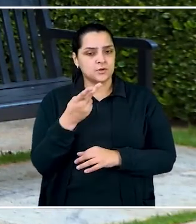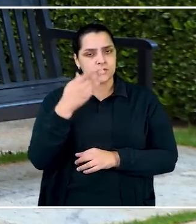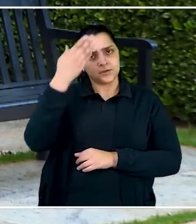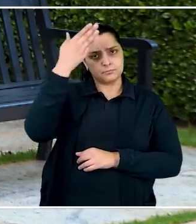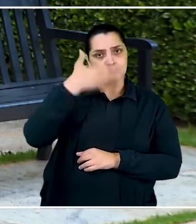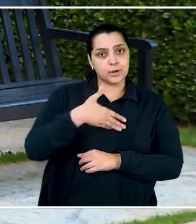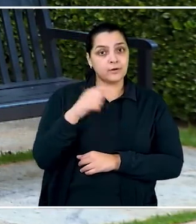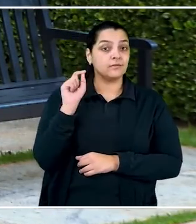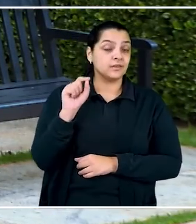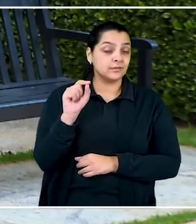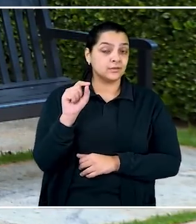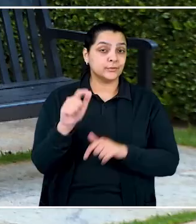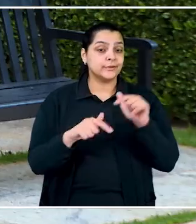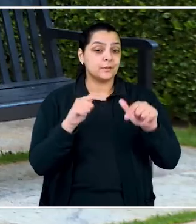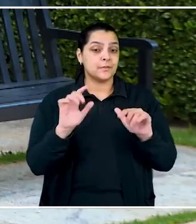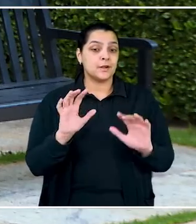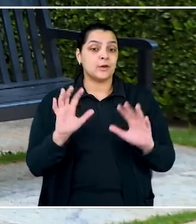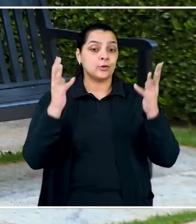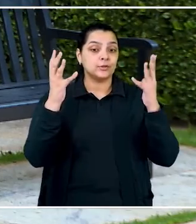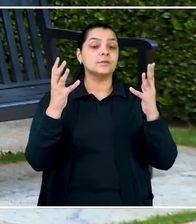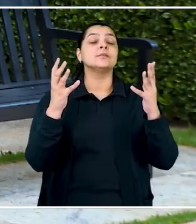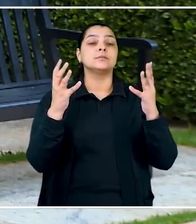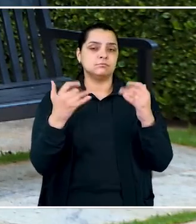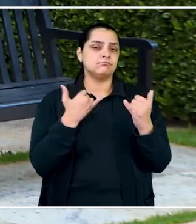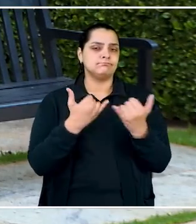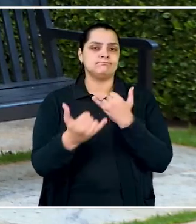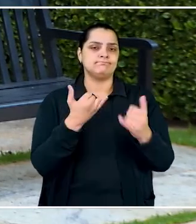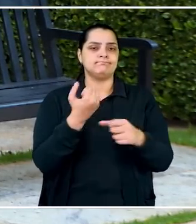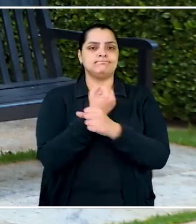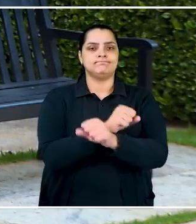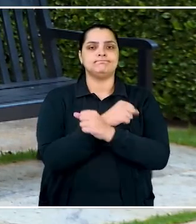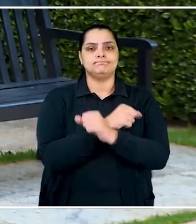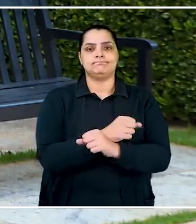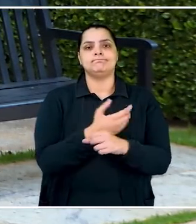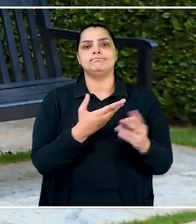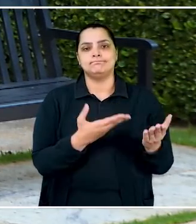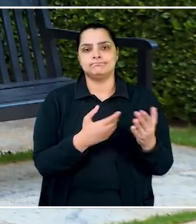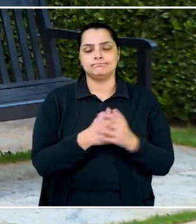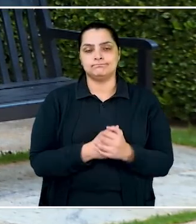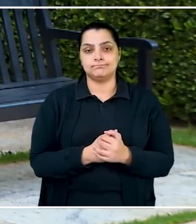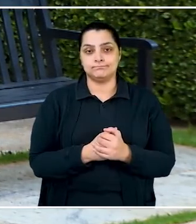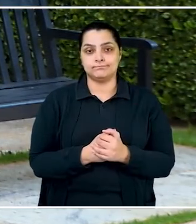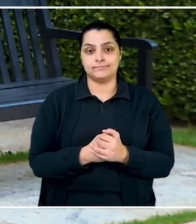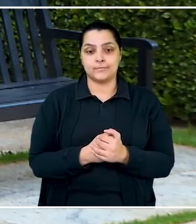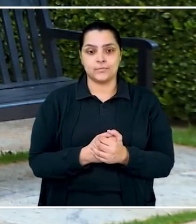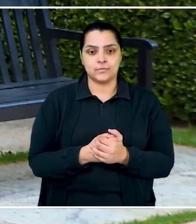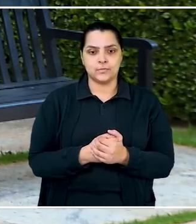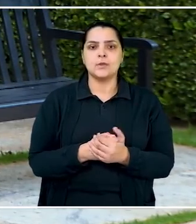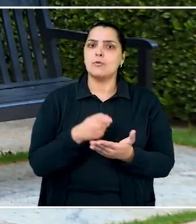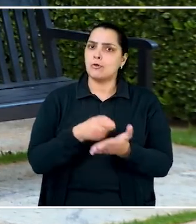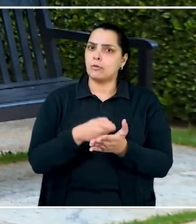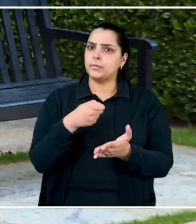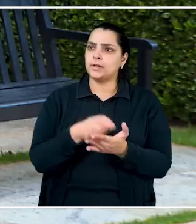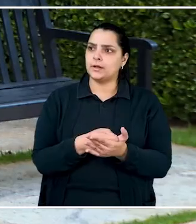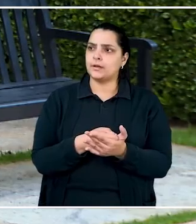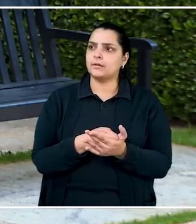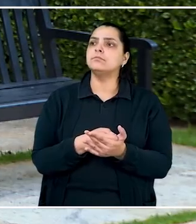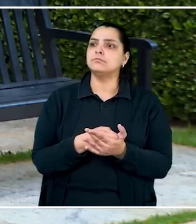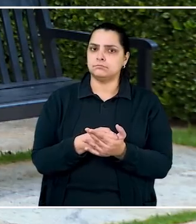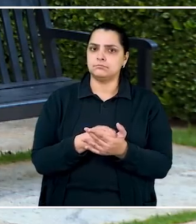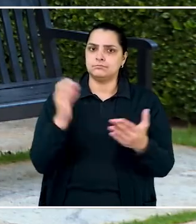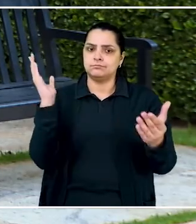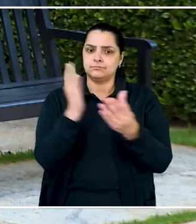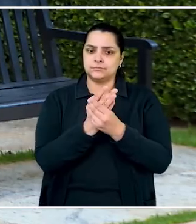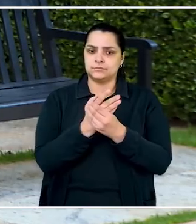a comprovação de que o trabalho ocorreu em condições análogas à escravidão. Para ele, obrigar o lavrador